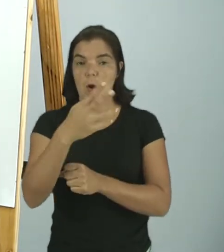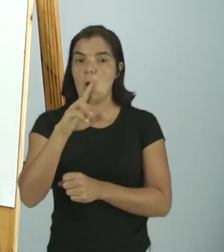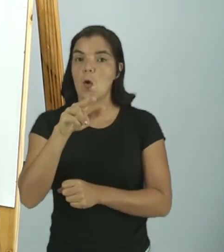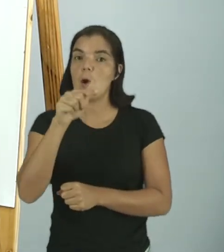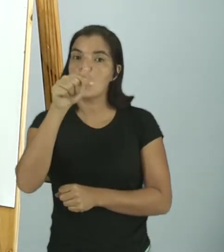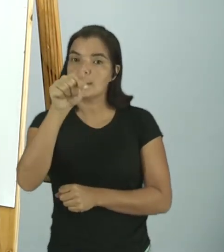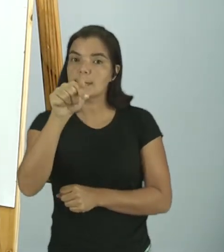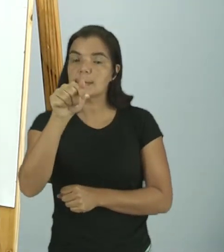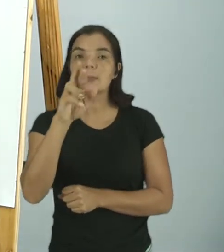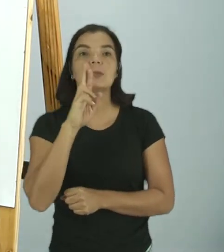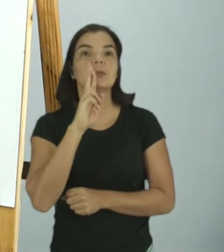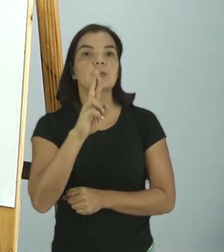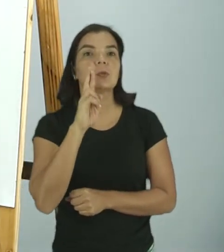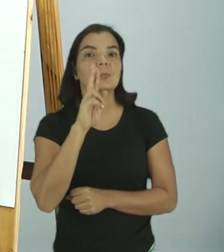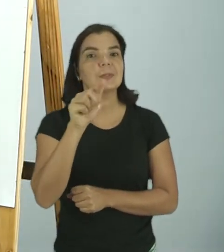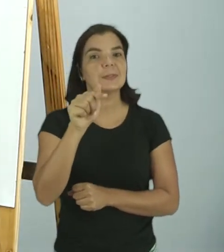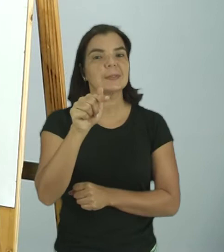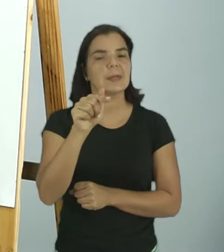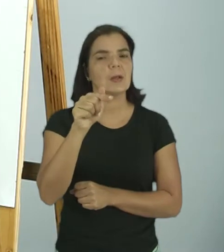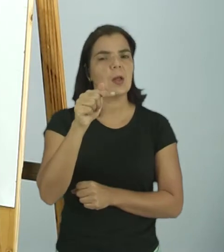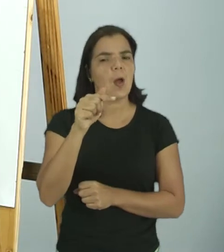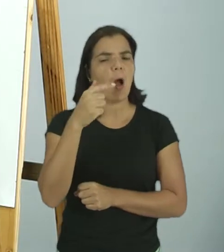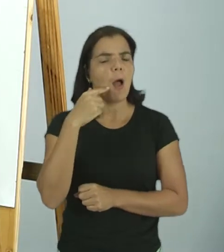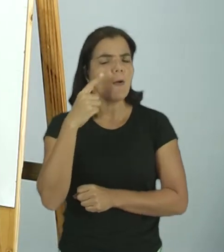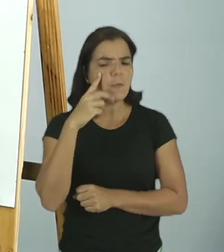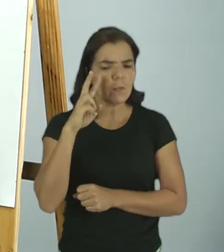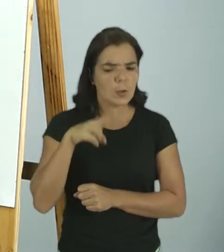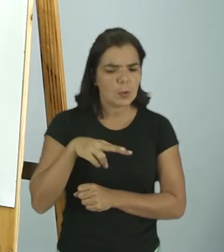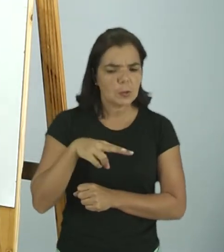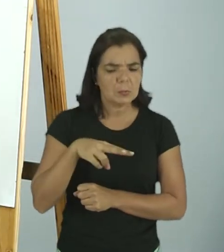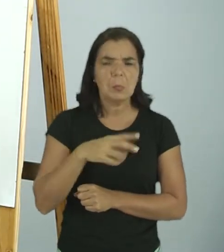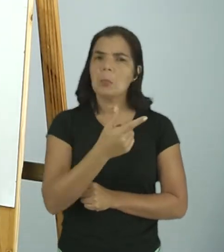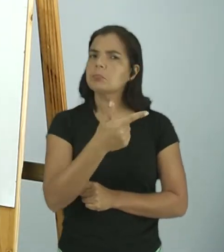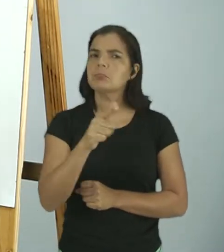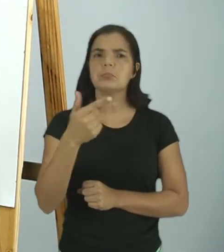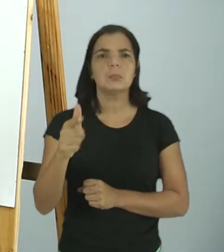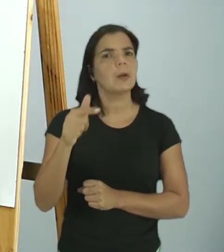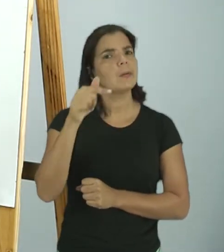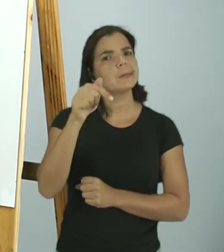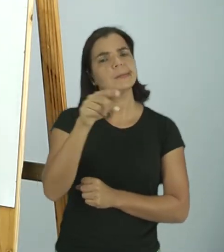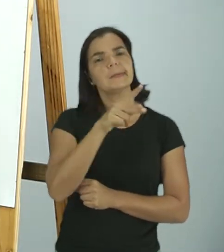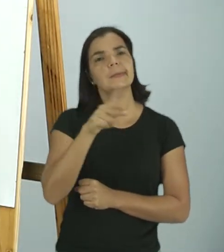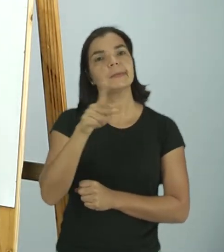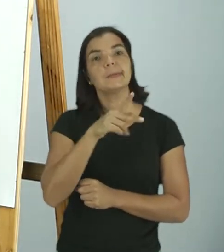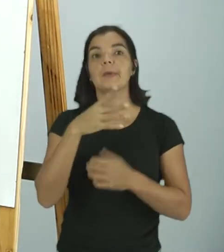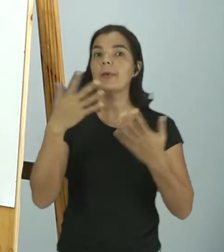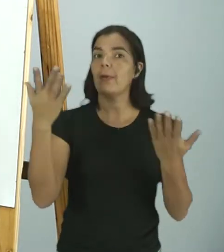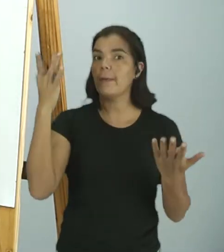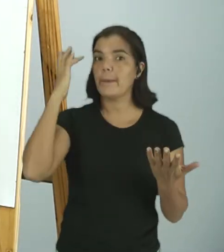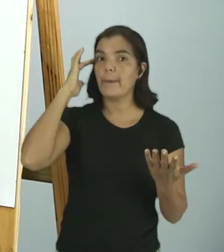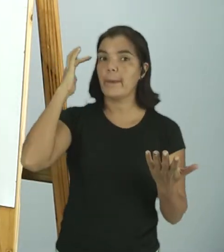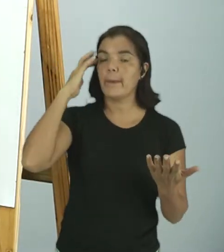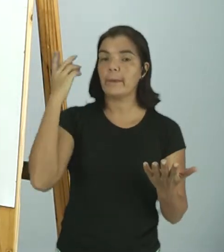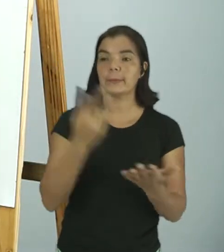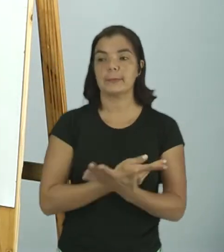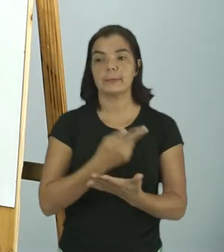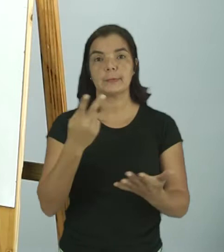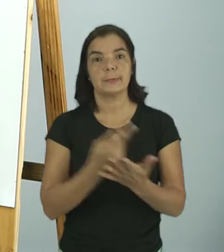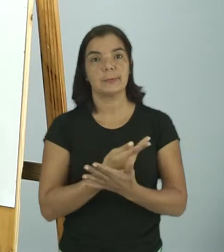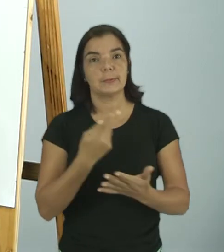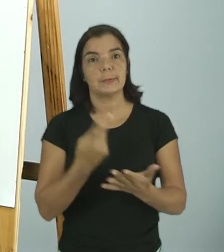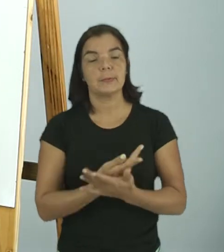7 a professora minha resposta é sede aí eu olho lá na alternativa mas não tem sete a professora eu acho que essa questão está